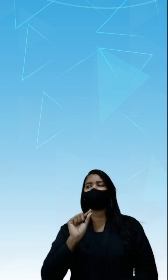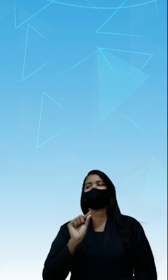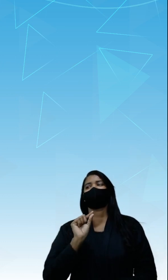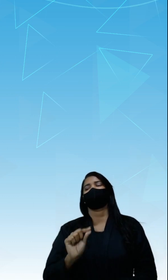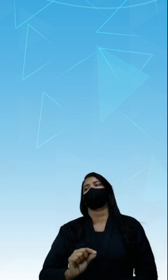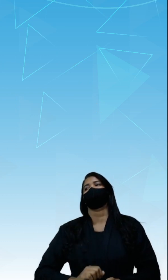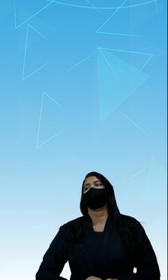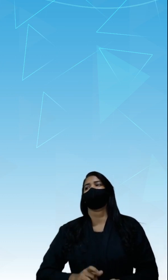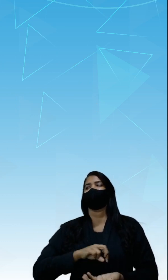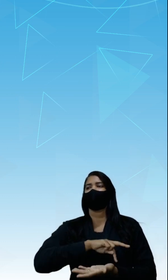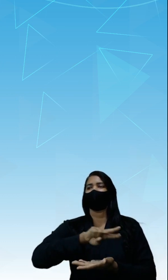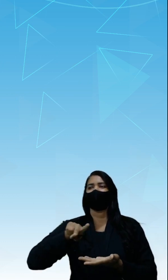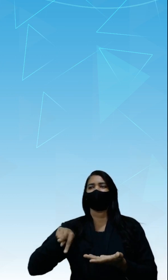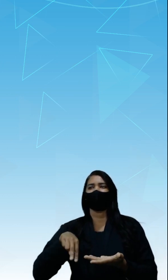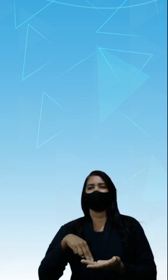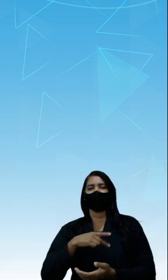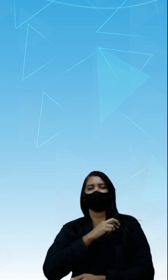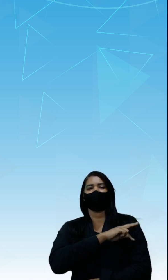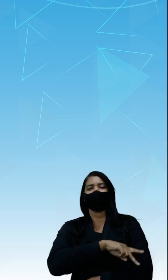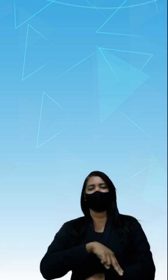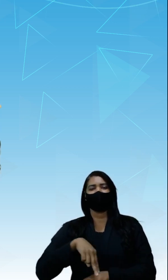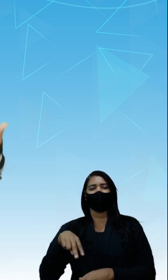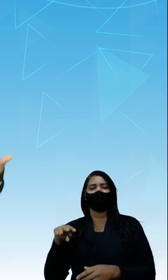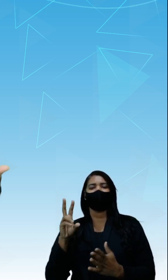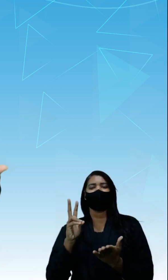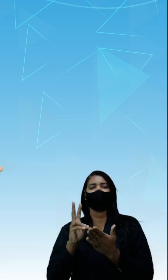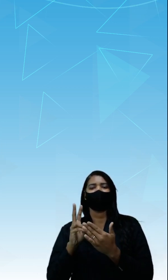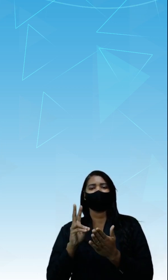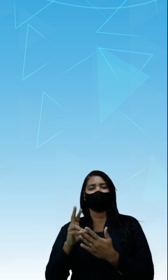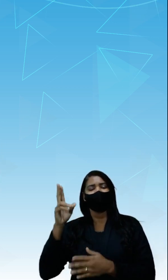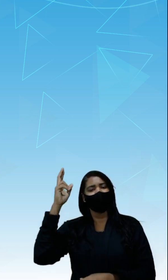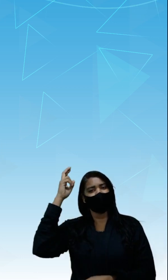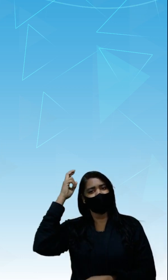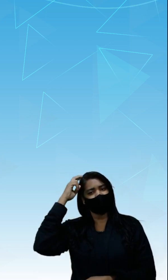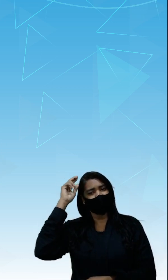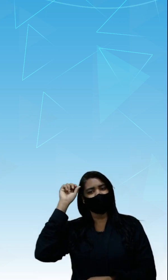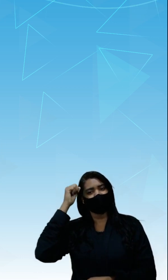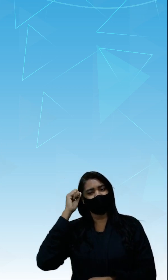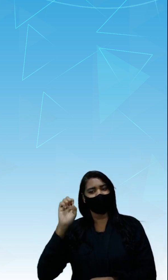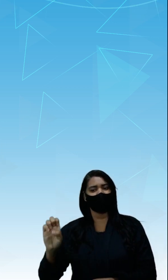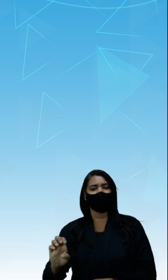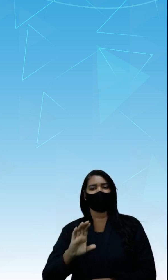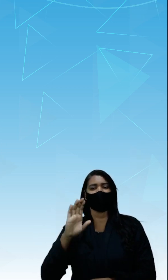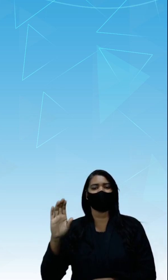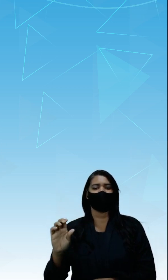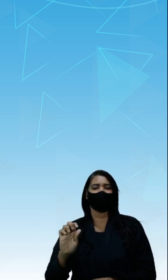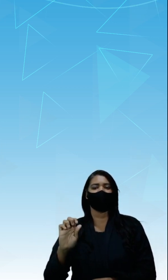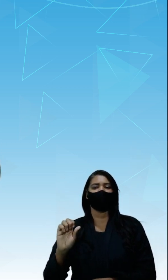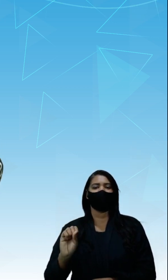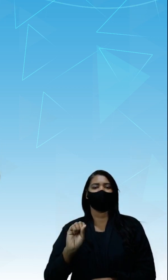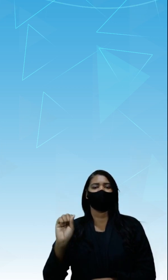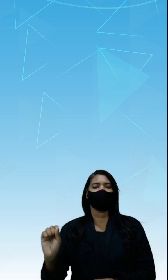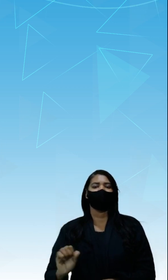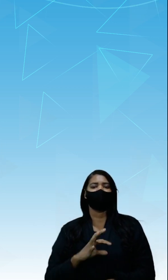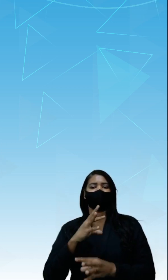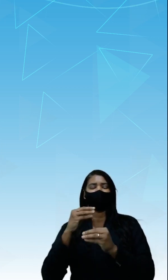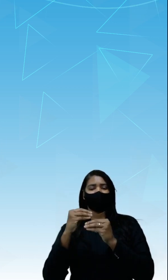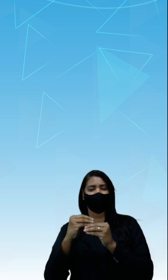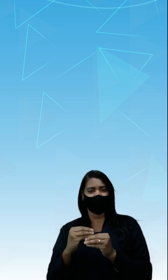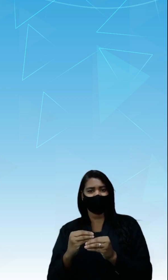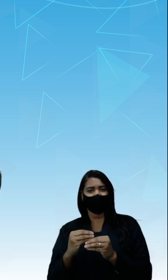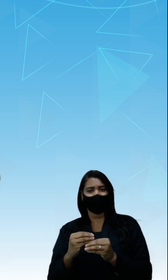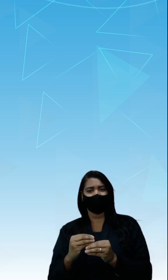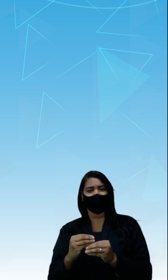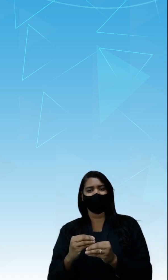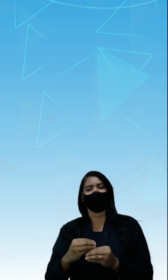A diversidade etnocultural, que é a indígena, a africana, a europeia e a asiática, tem aspecto de